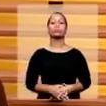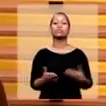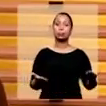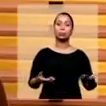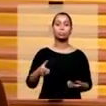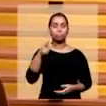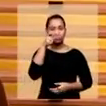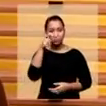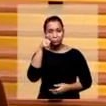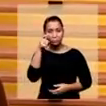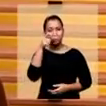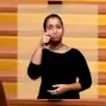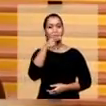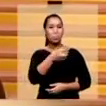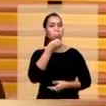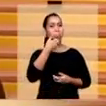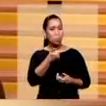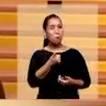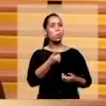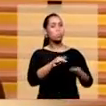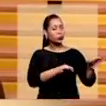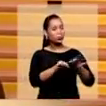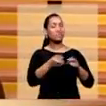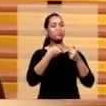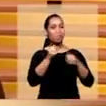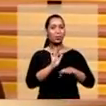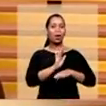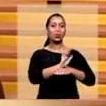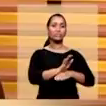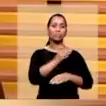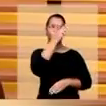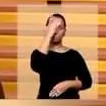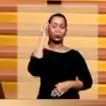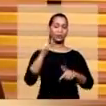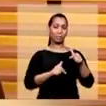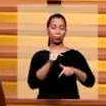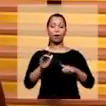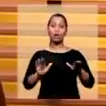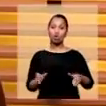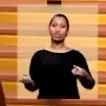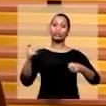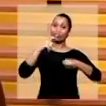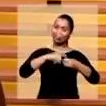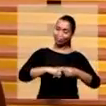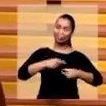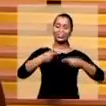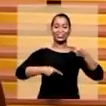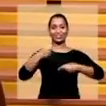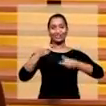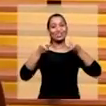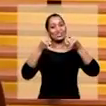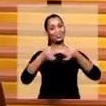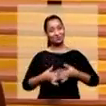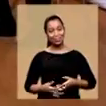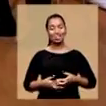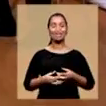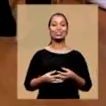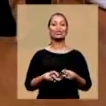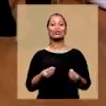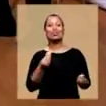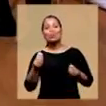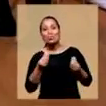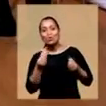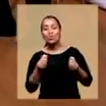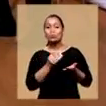Nós conferimos, então, uma iniciativa bem sucedida de apoio a jovens trabalhadores. Agora a gente volta aqui à discussão falando um pouquinho sobre os